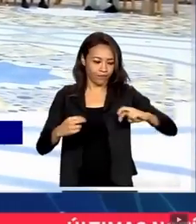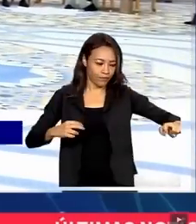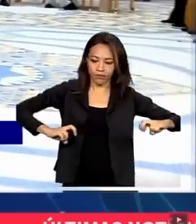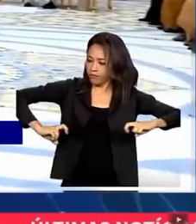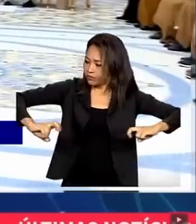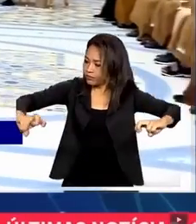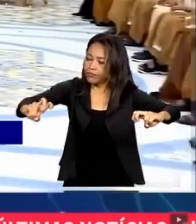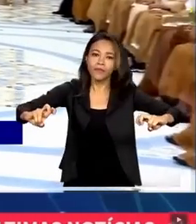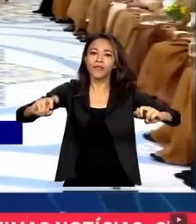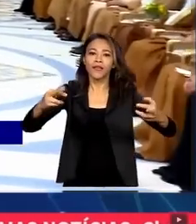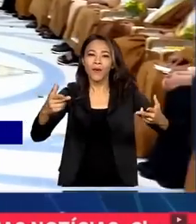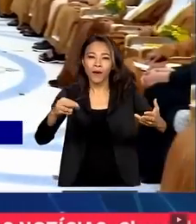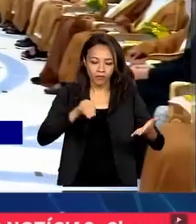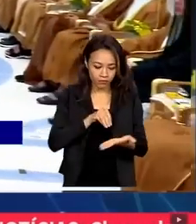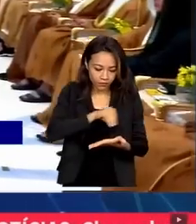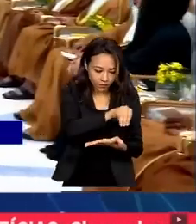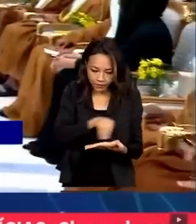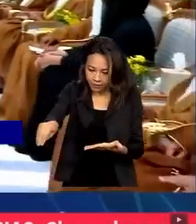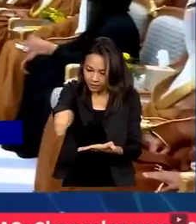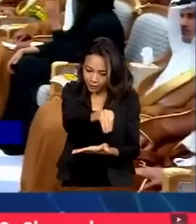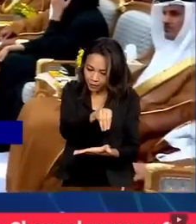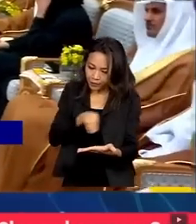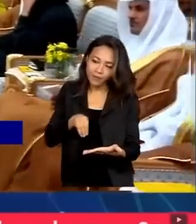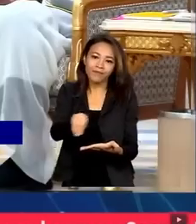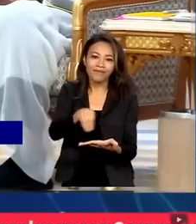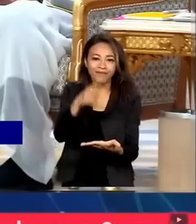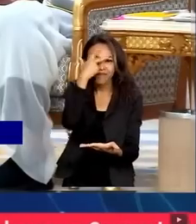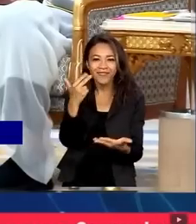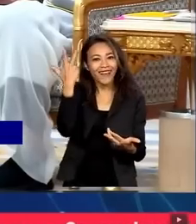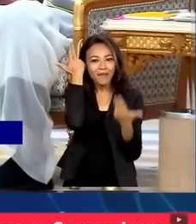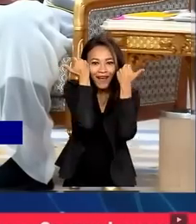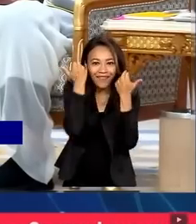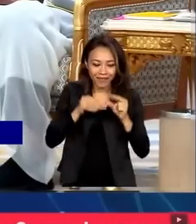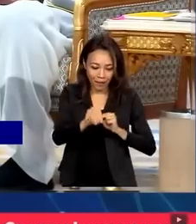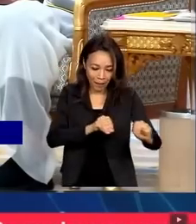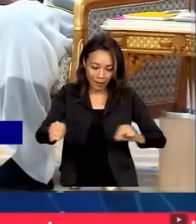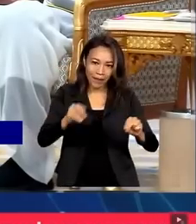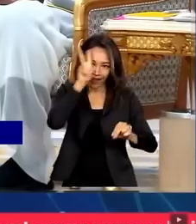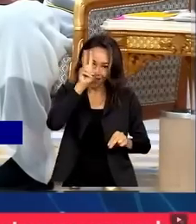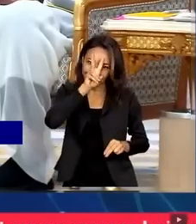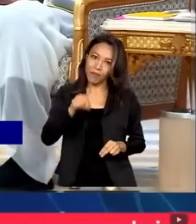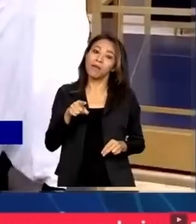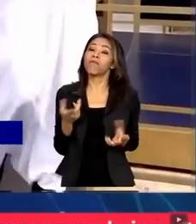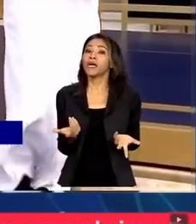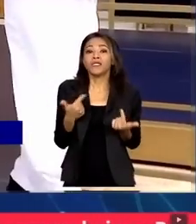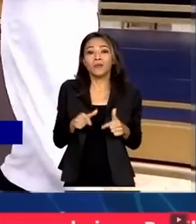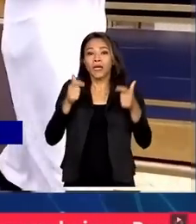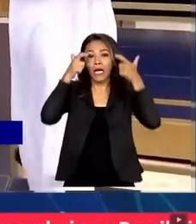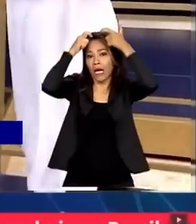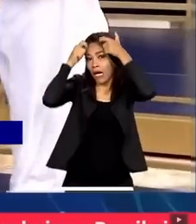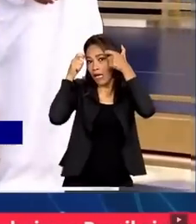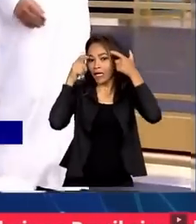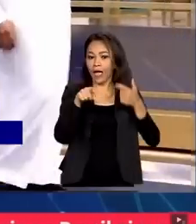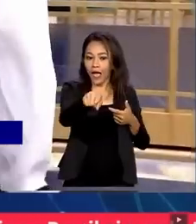lados, como no início de um jogo de xadrez, os primeiros movimentos cabiam aos reis. Mas esse é um jogo sem rainha. Janja